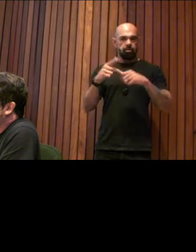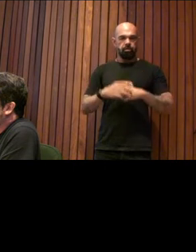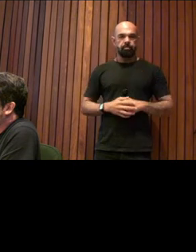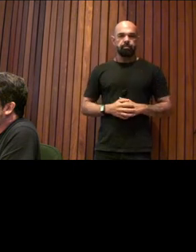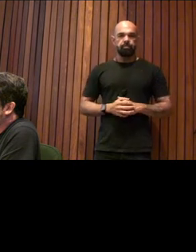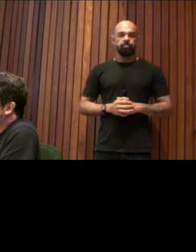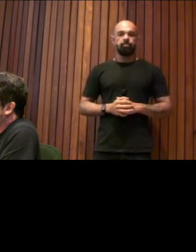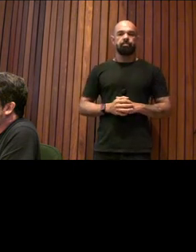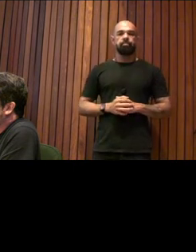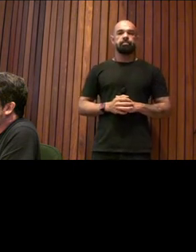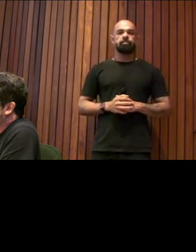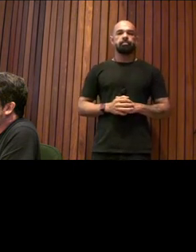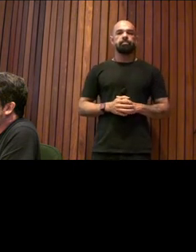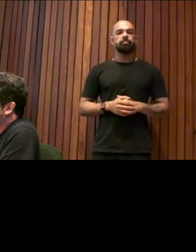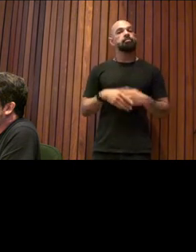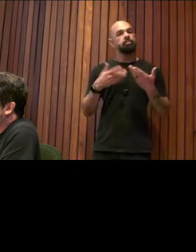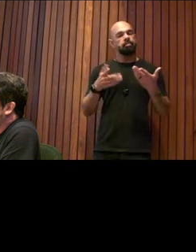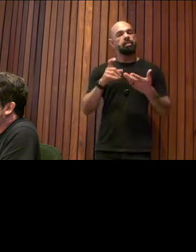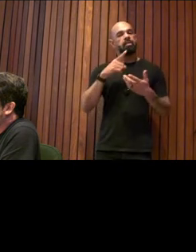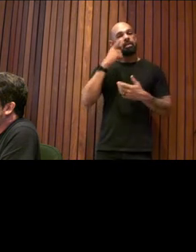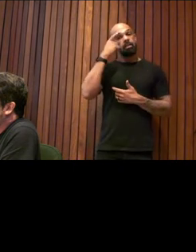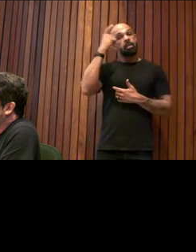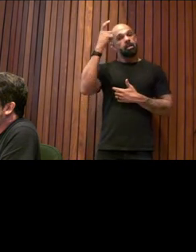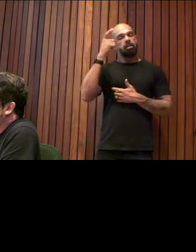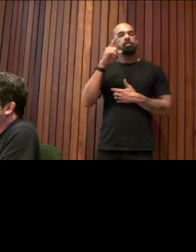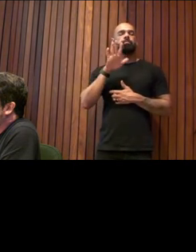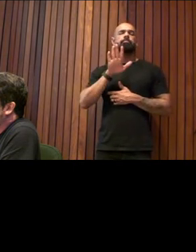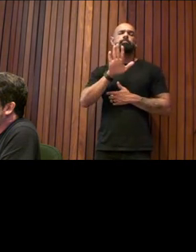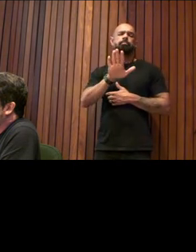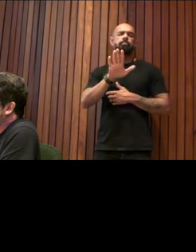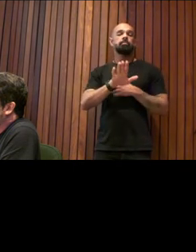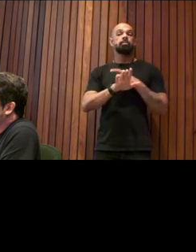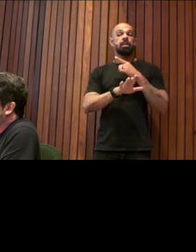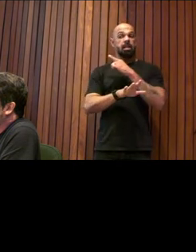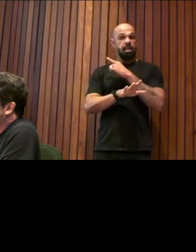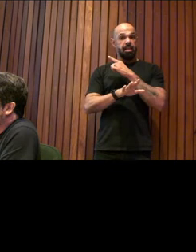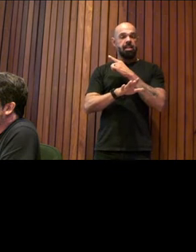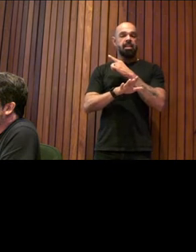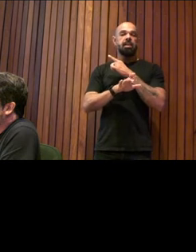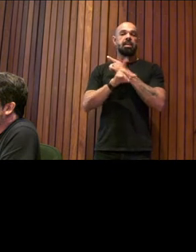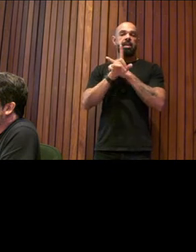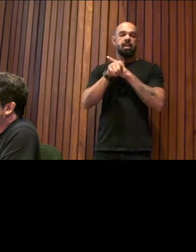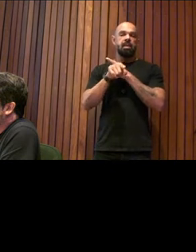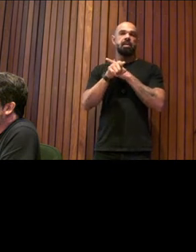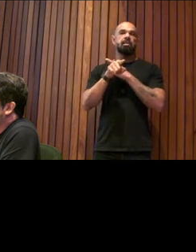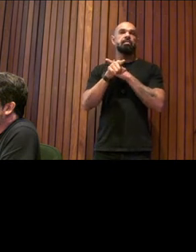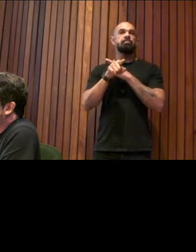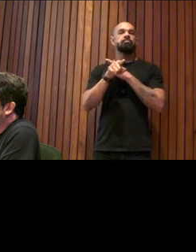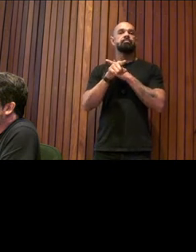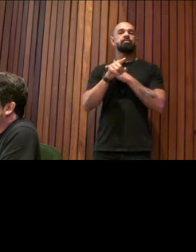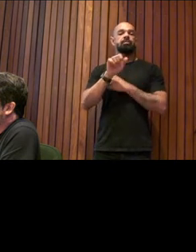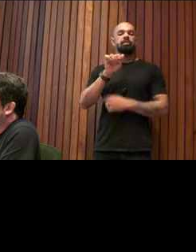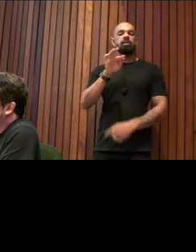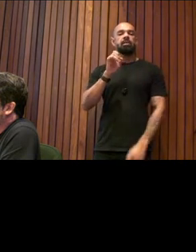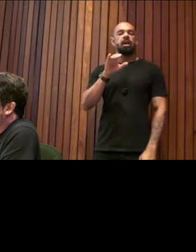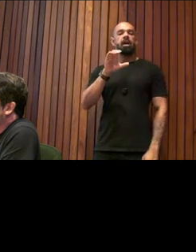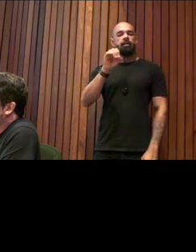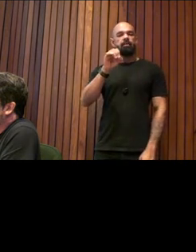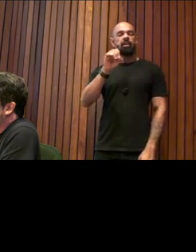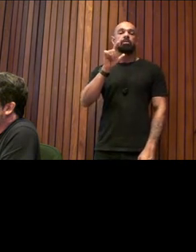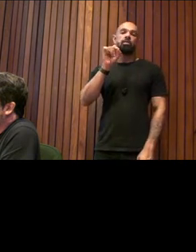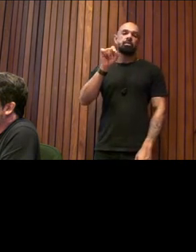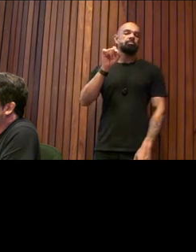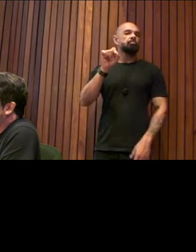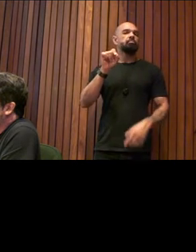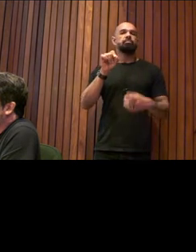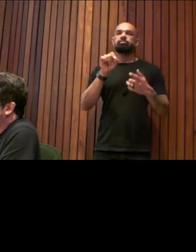ele relacionado. Então, essa é a ideia. Mas esse caso foi um caso, o caso do curso de afresco foi uma coisa sui generis,